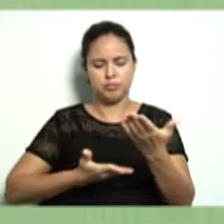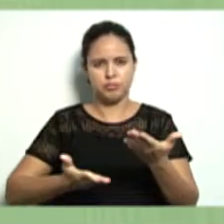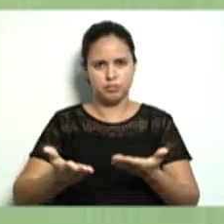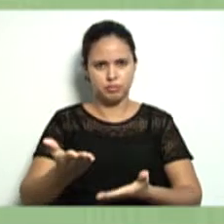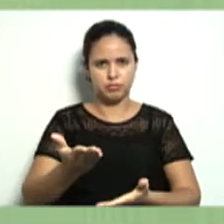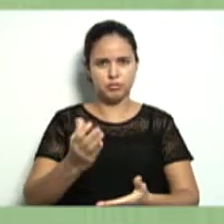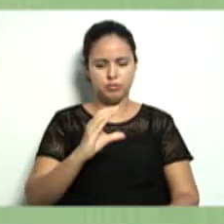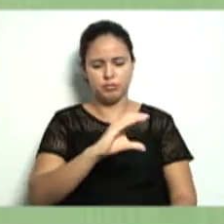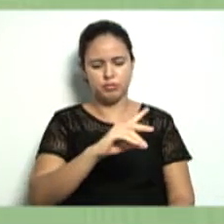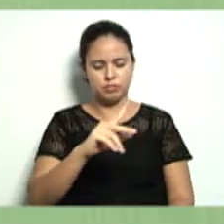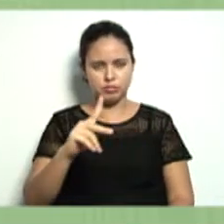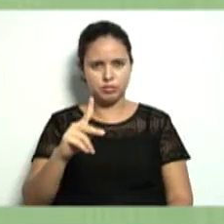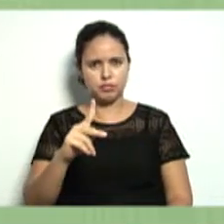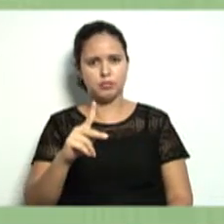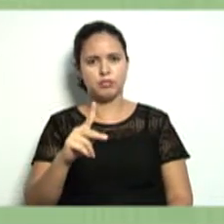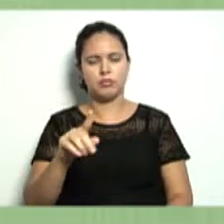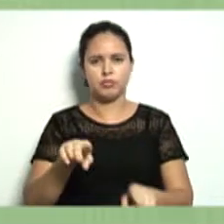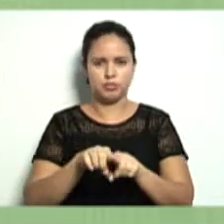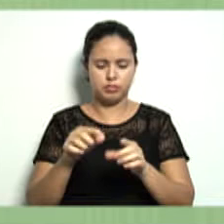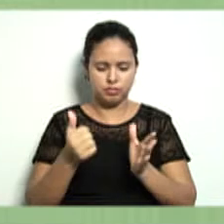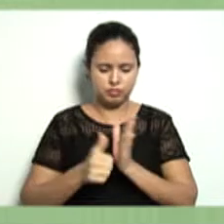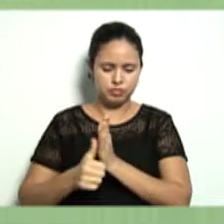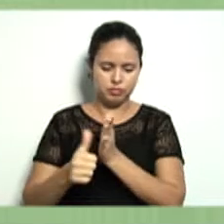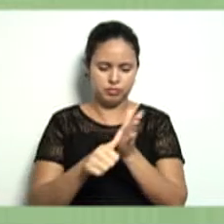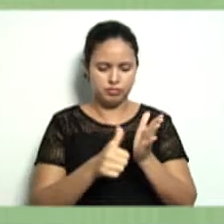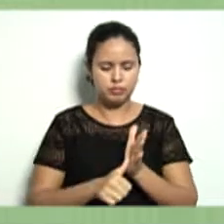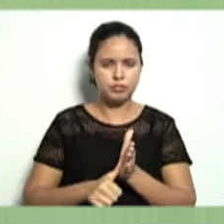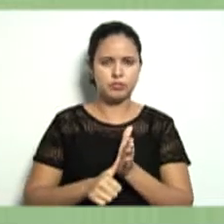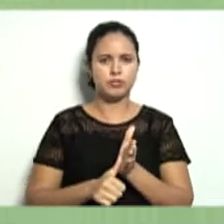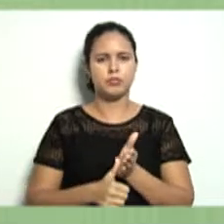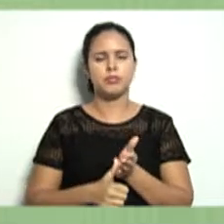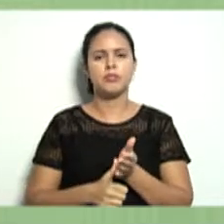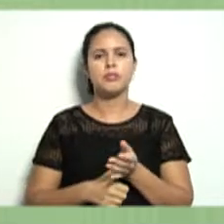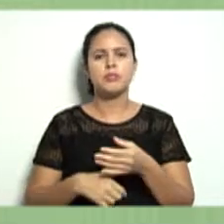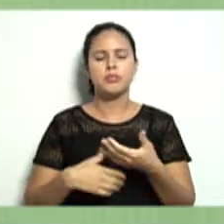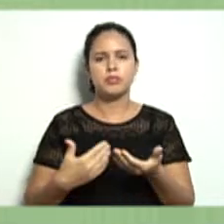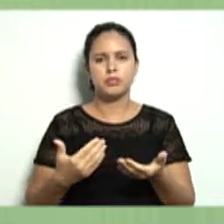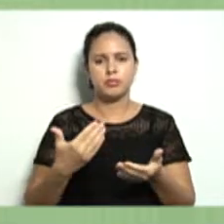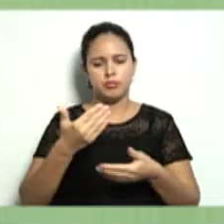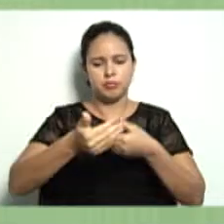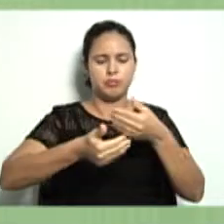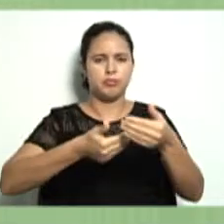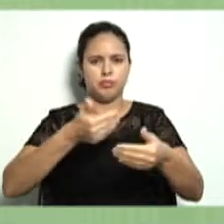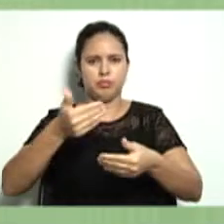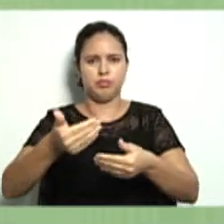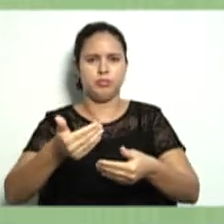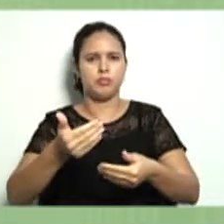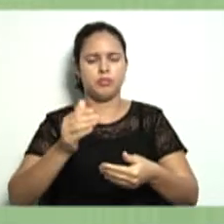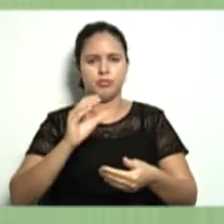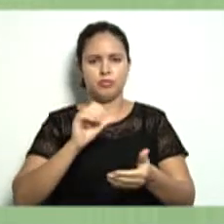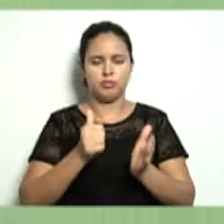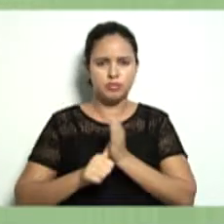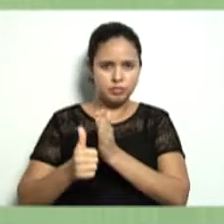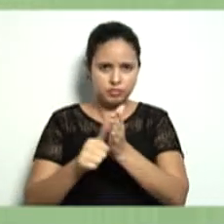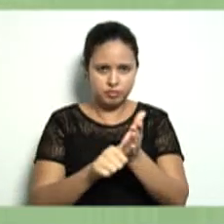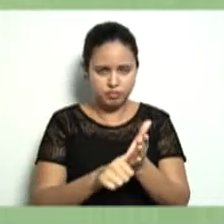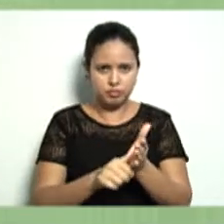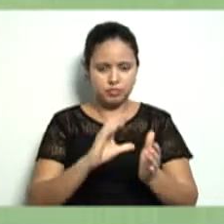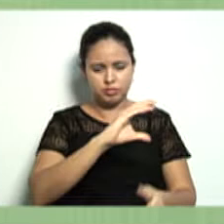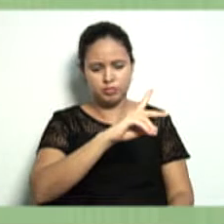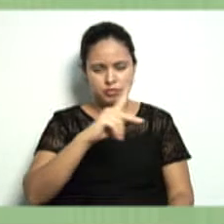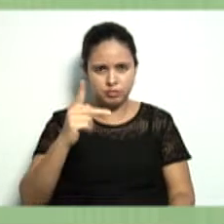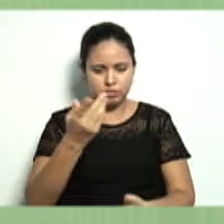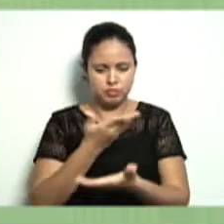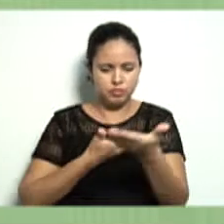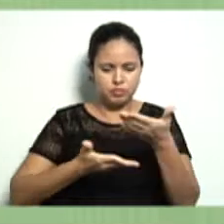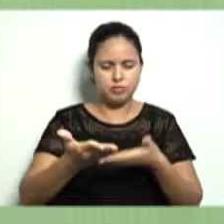da cooperativa versus o cooperado. Esse processo de interação entre o cooperado e a cooperativa já